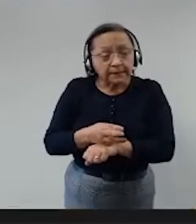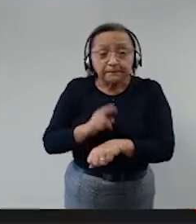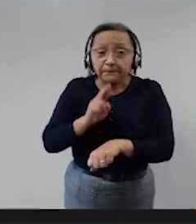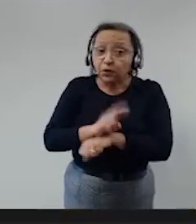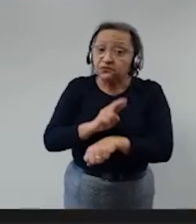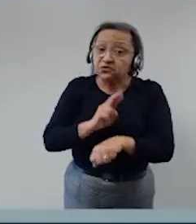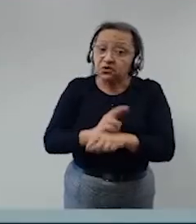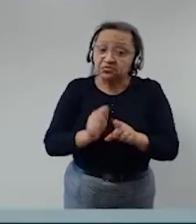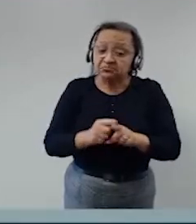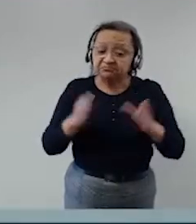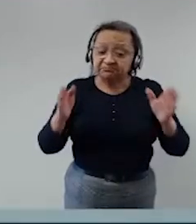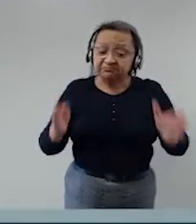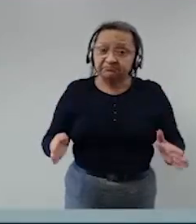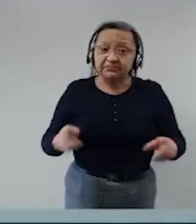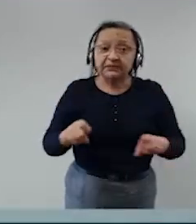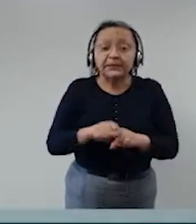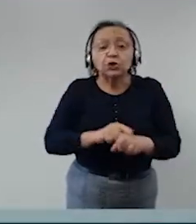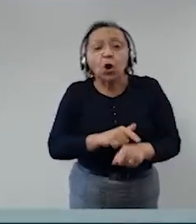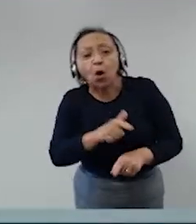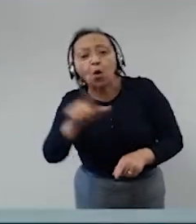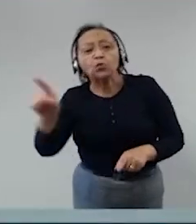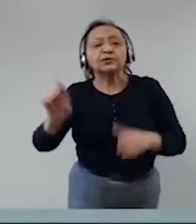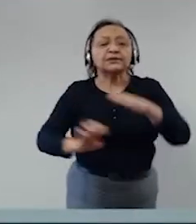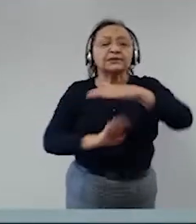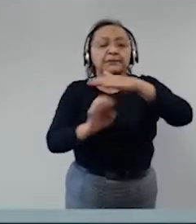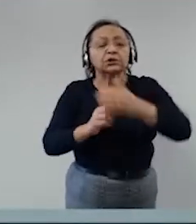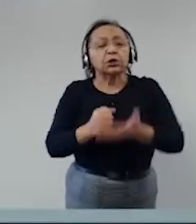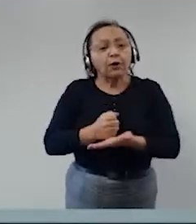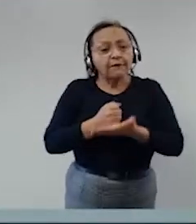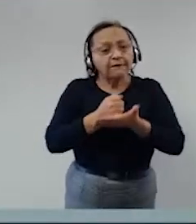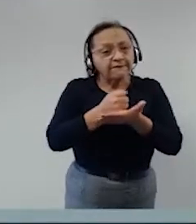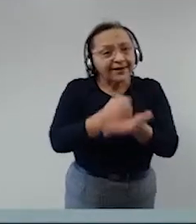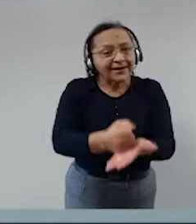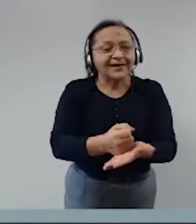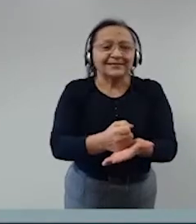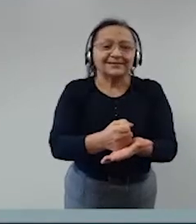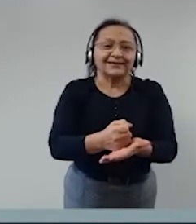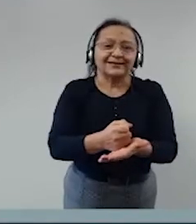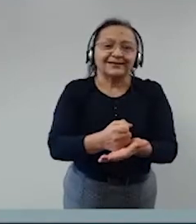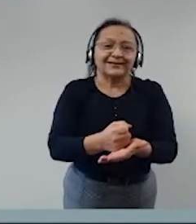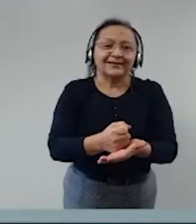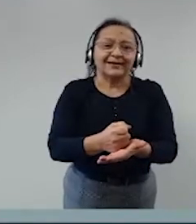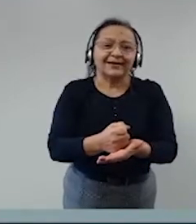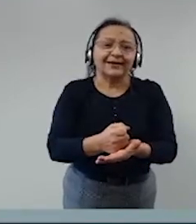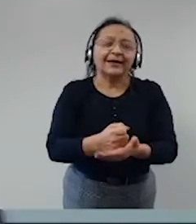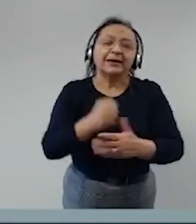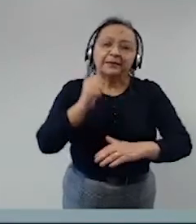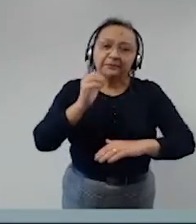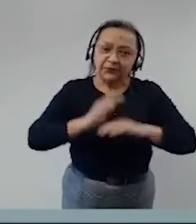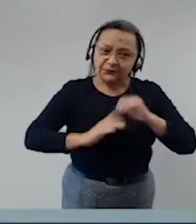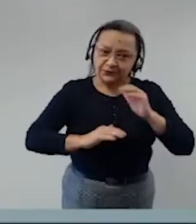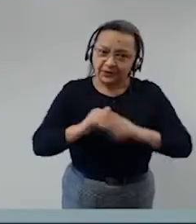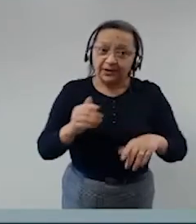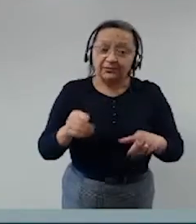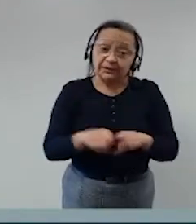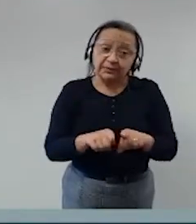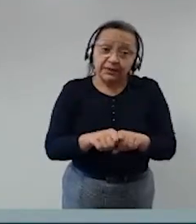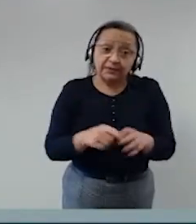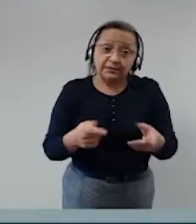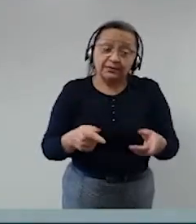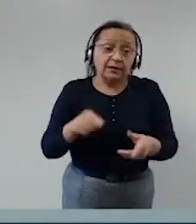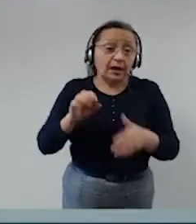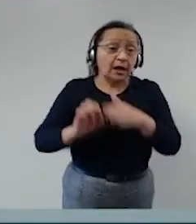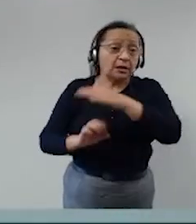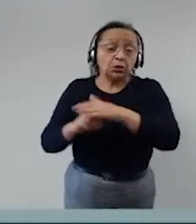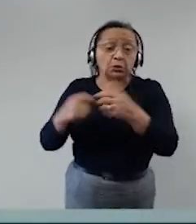de outras empresas que oferecem mão de obra, inclusive na sua atividade fim, e ela não precisa, portanto, se